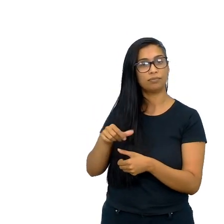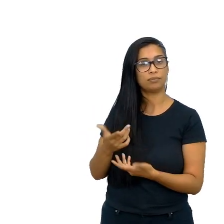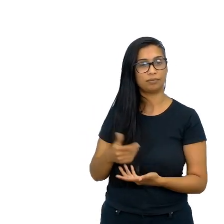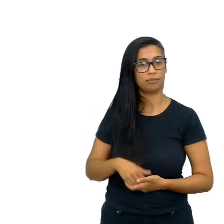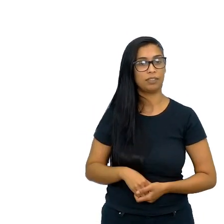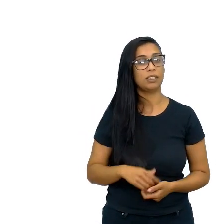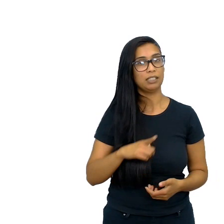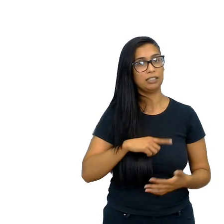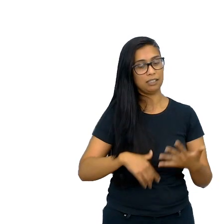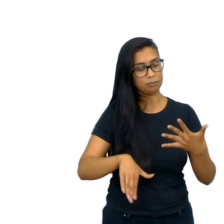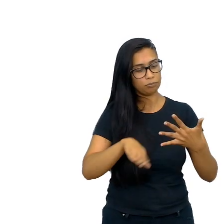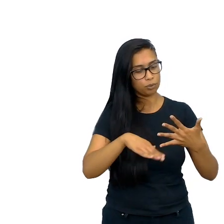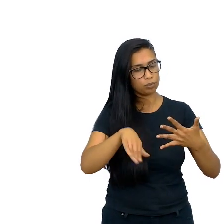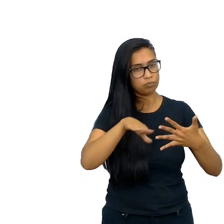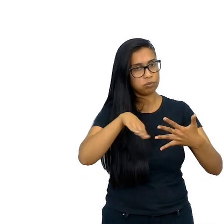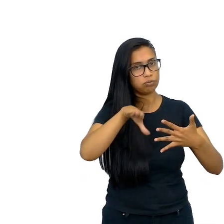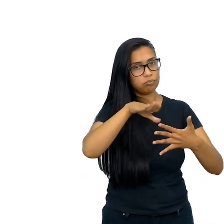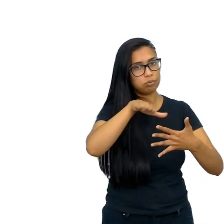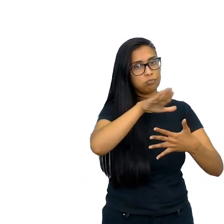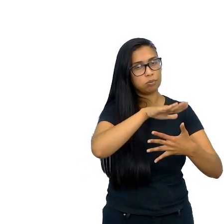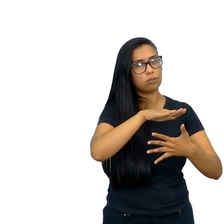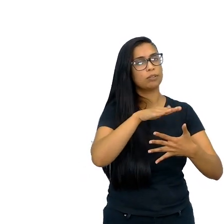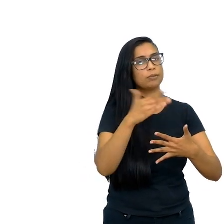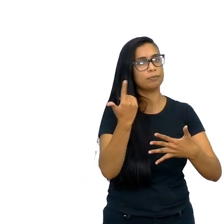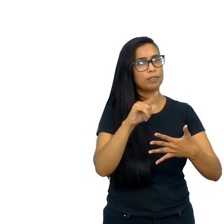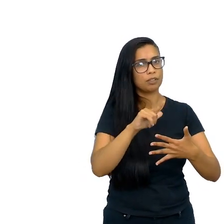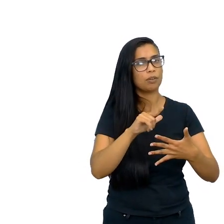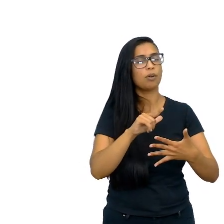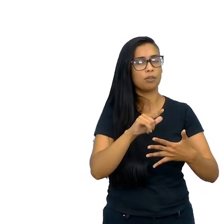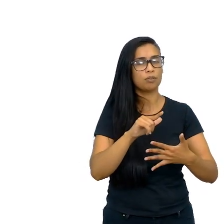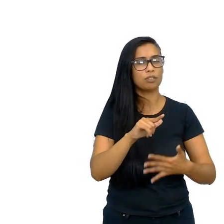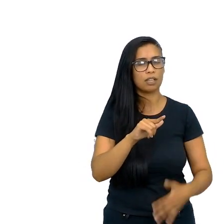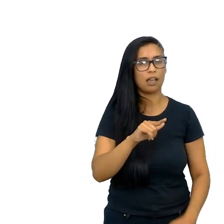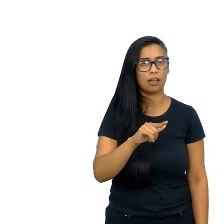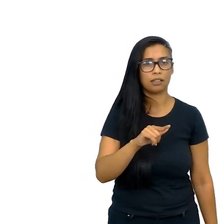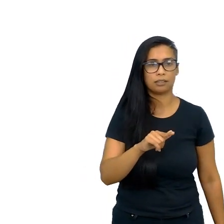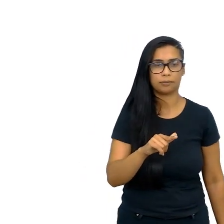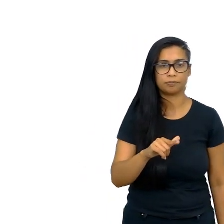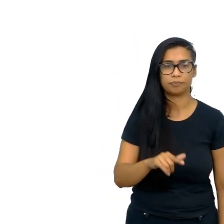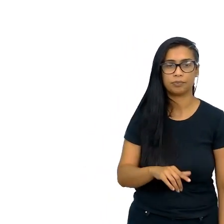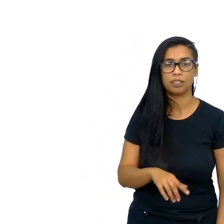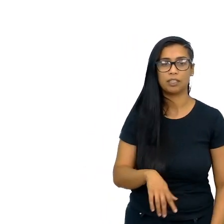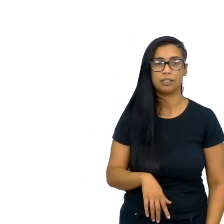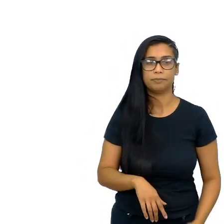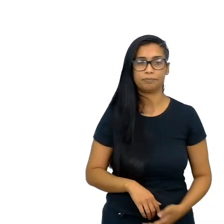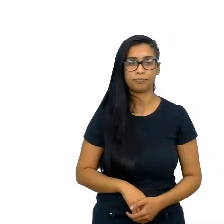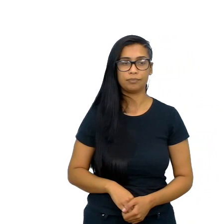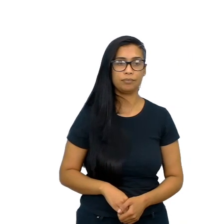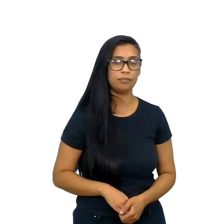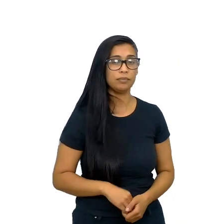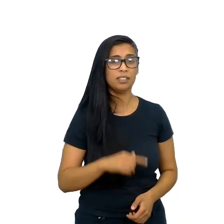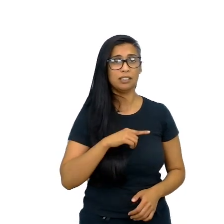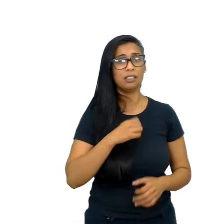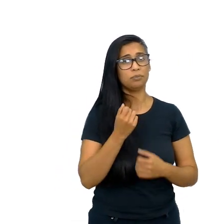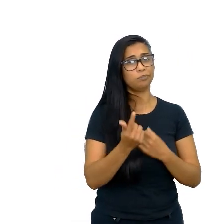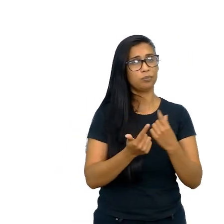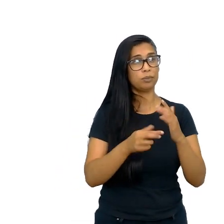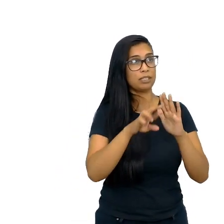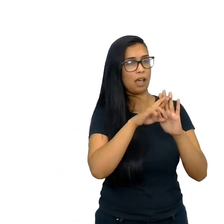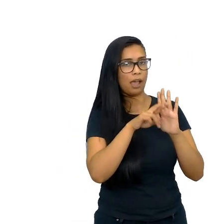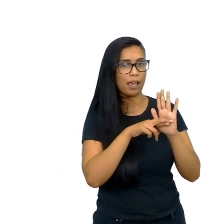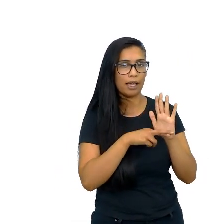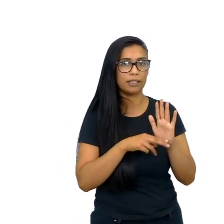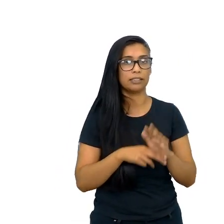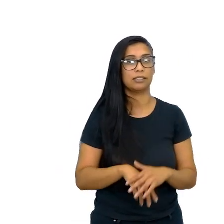né, que seria a capacidade de apreciação e de réplica, né, quando nós pensamos nessa questão da